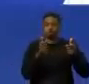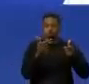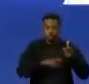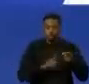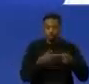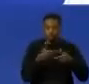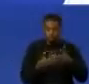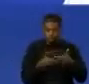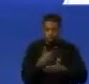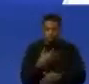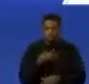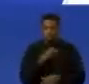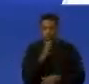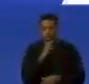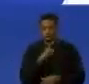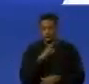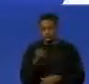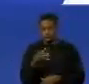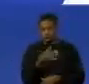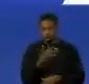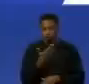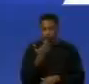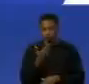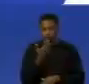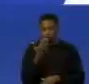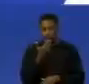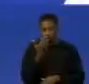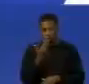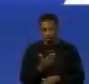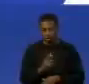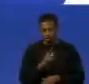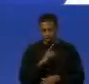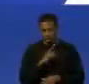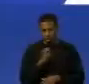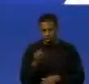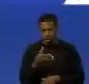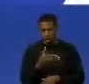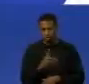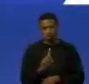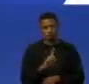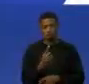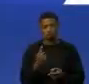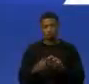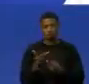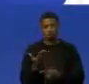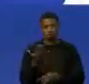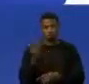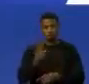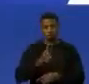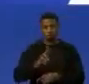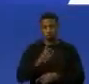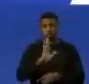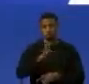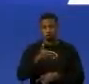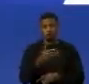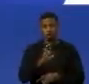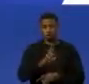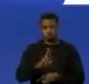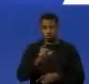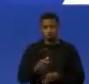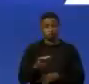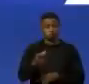é um procedimento novo, revolucionário, não. Tanto que ele fala que esse procedimento já era